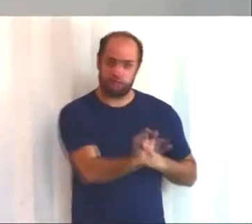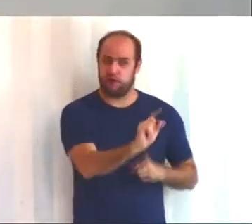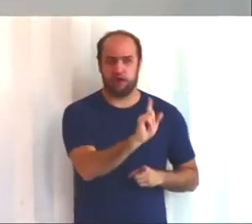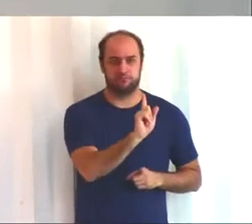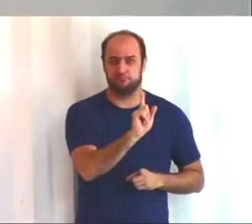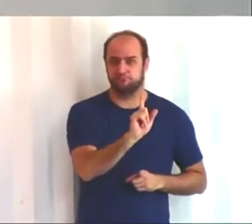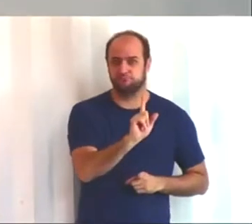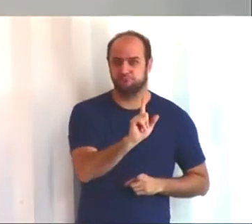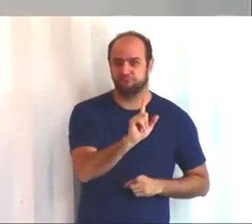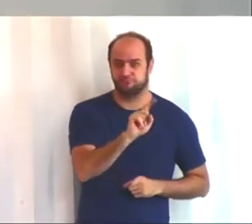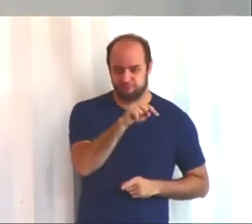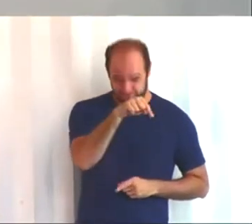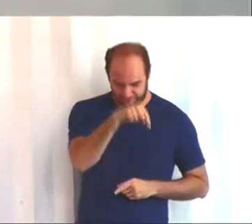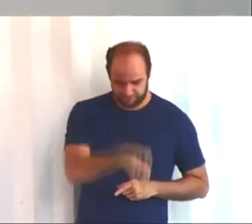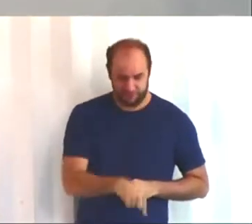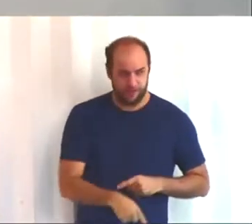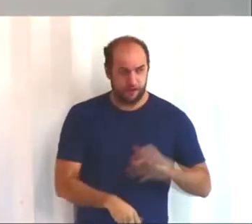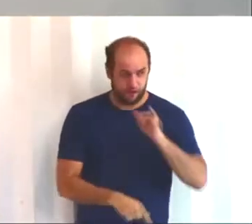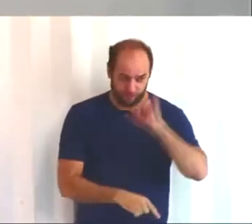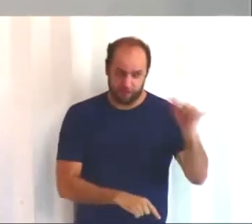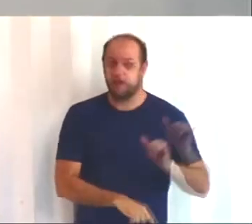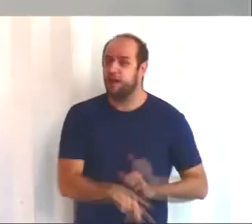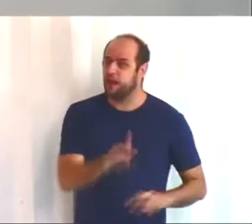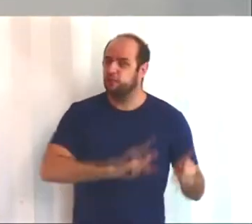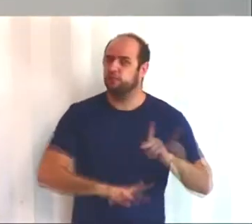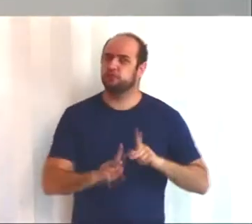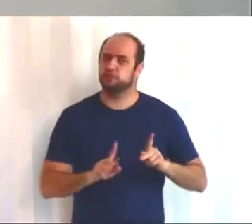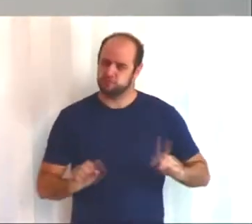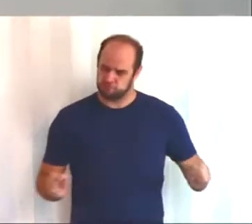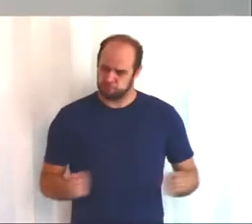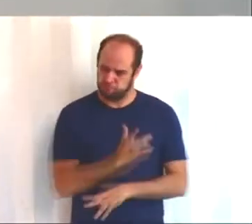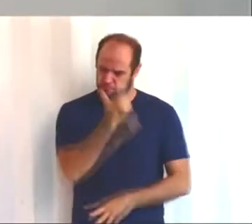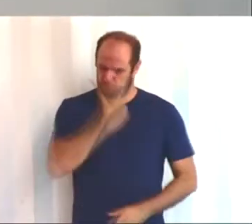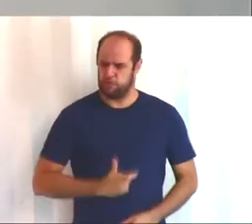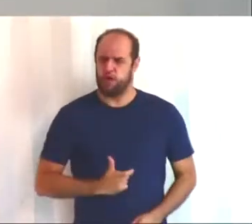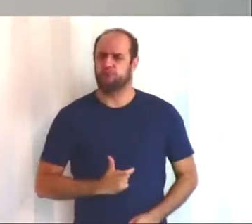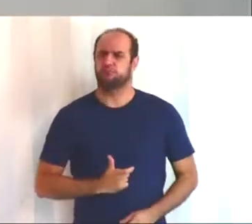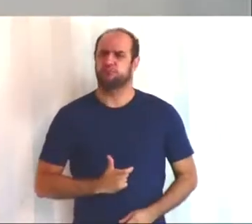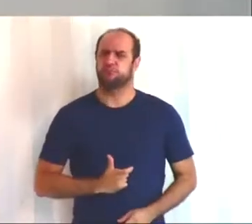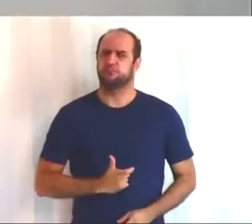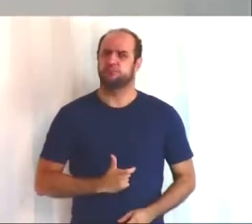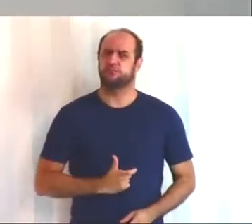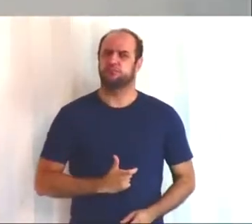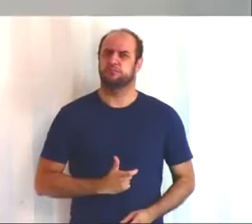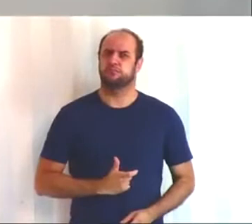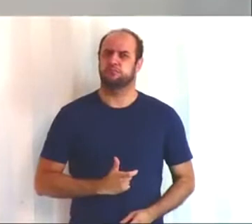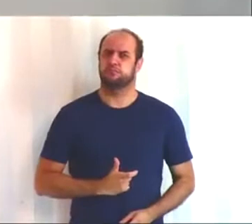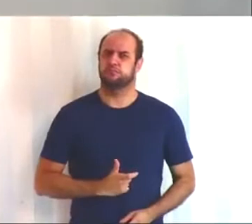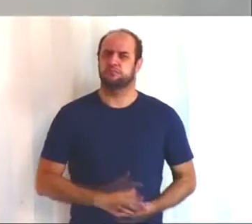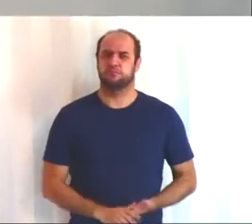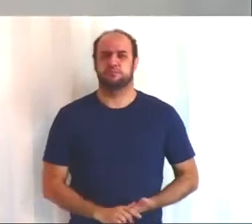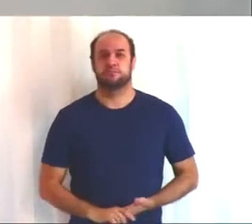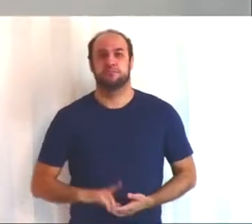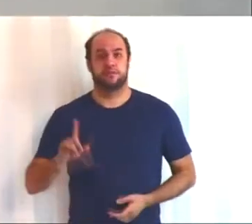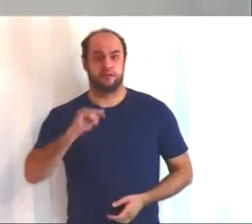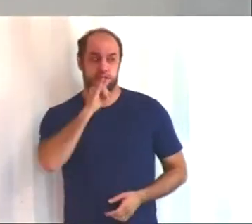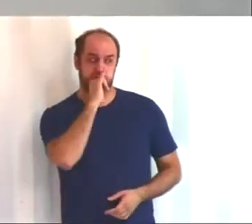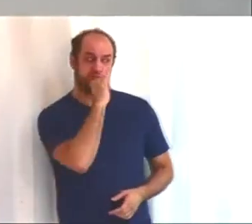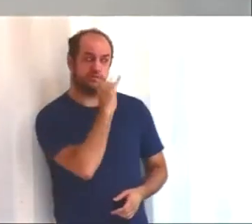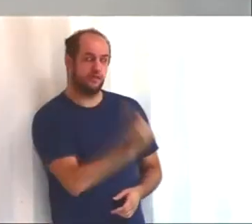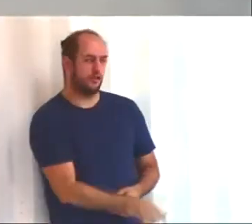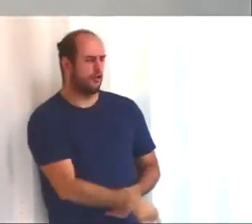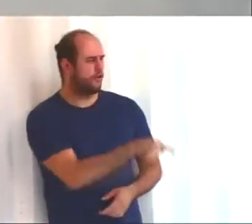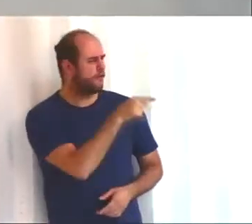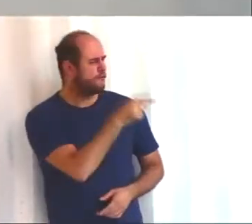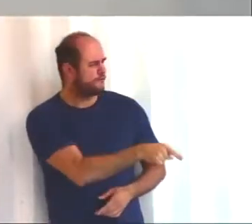correr. Você precisa dizer, dispõe-te. E então vem a ordem,